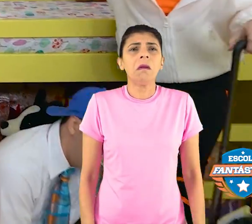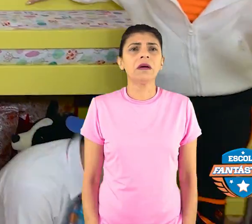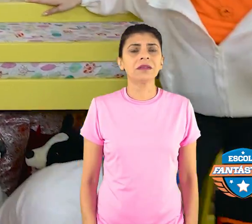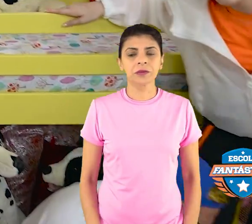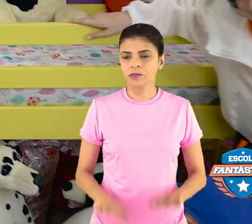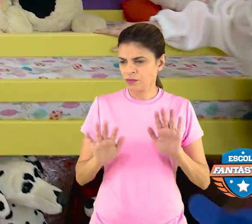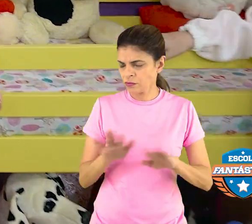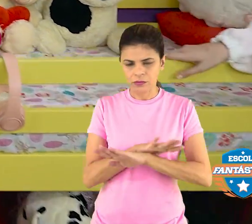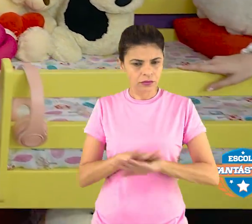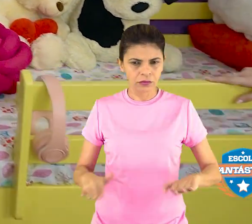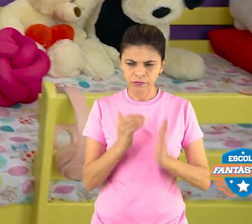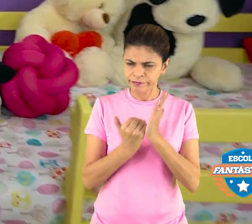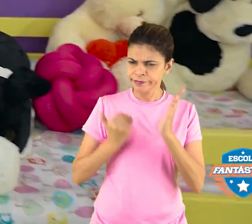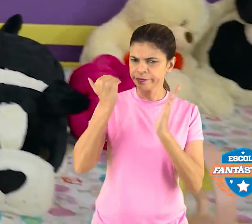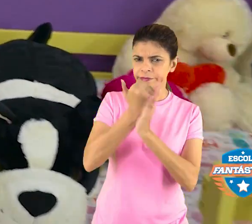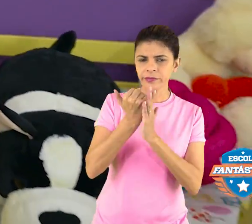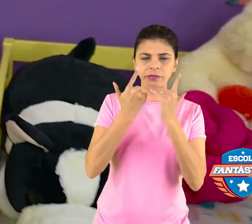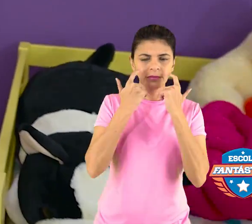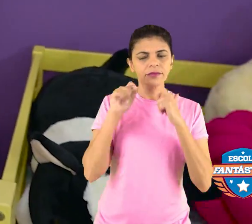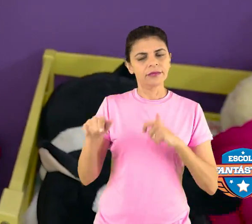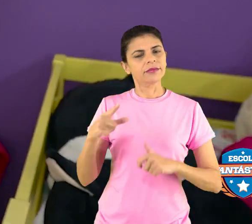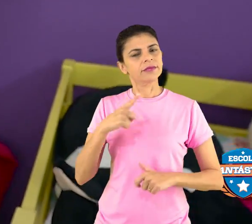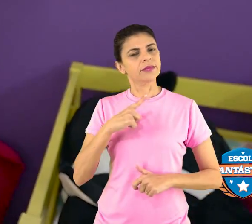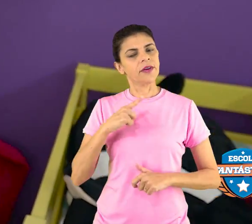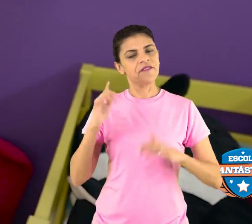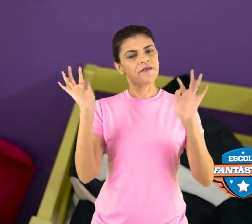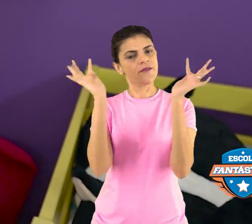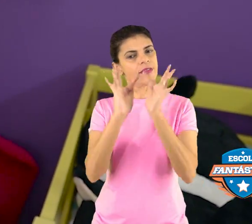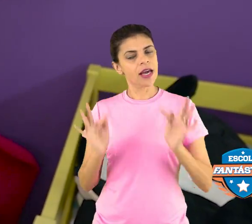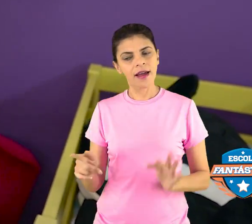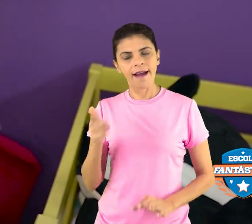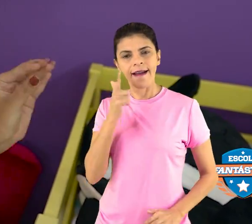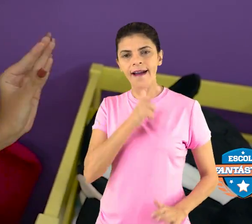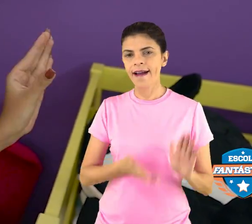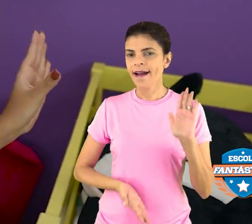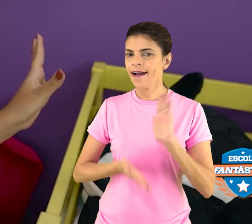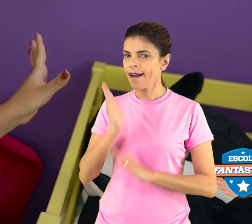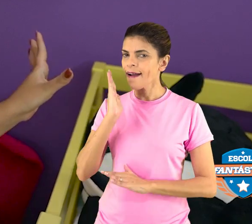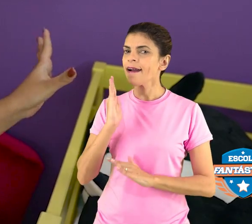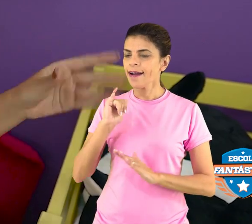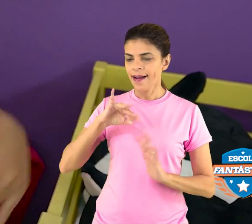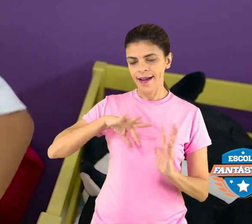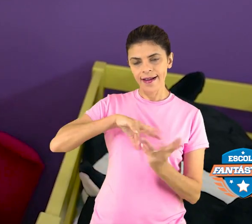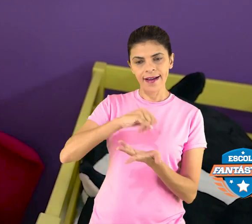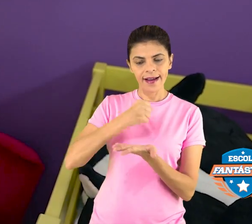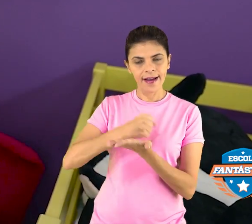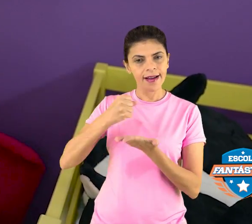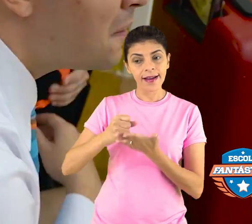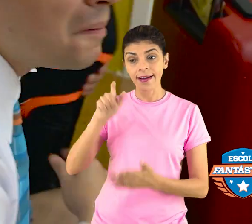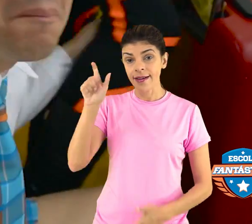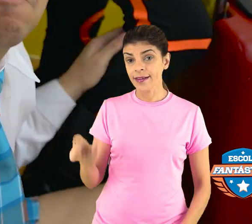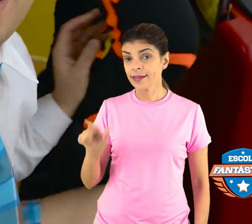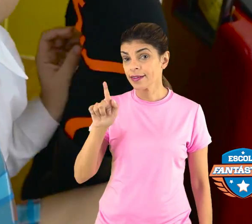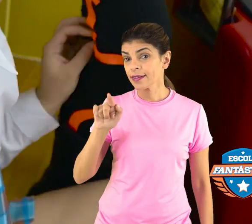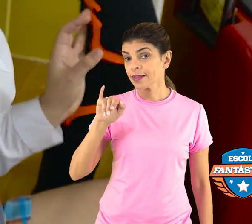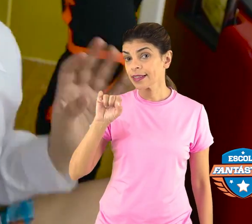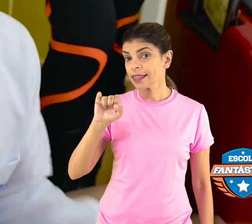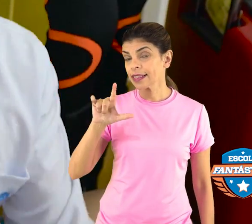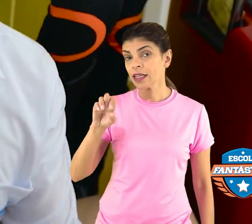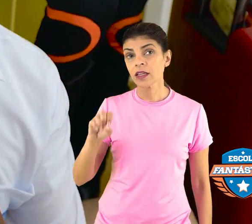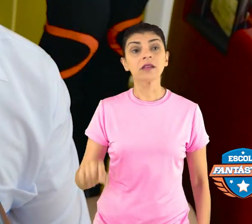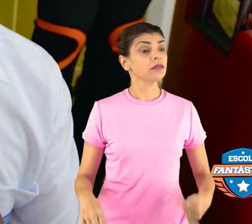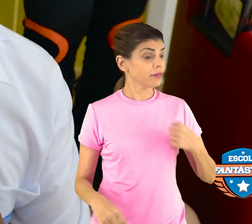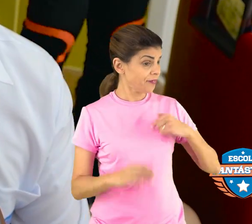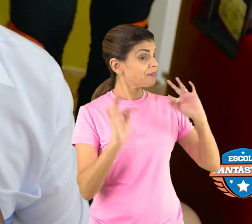Ai, para de drama, Lucas. Você tinha que estar feliz que a Gi ganhou o contrato internacional de modelo do Giselo. Mas eu